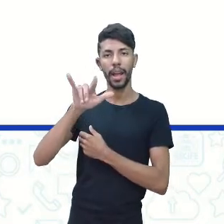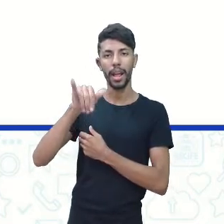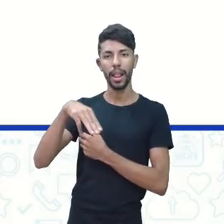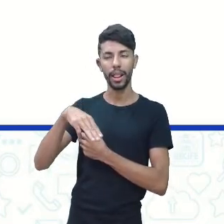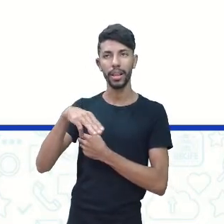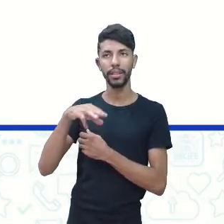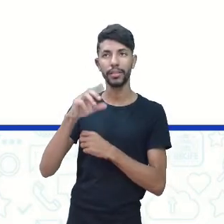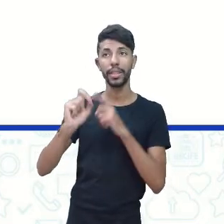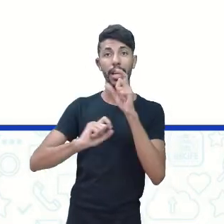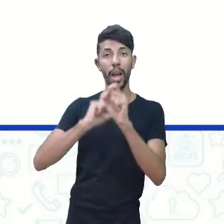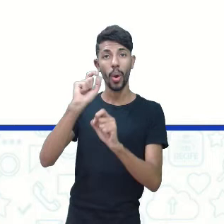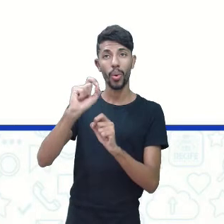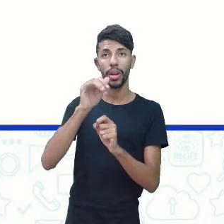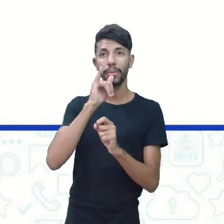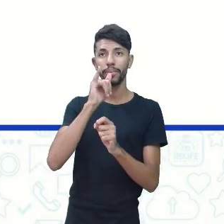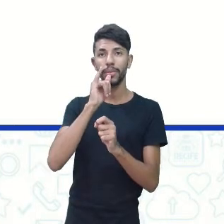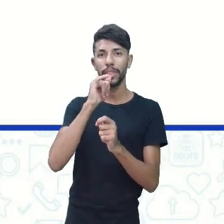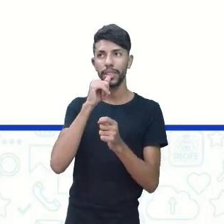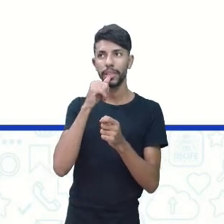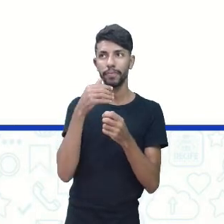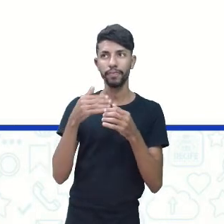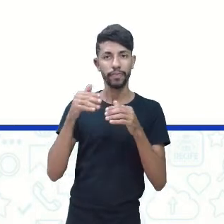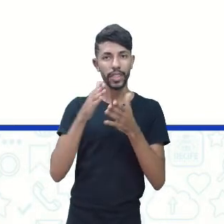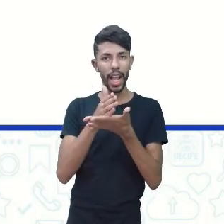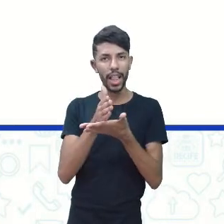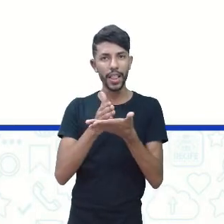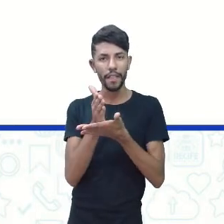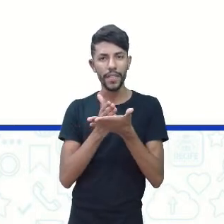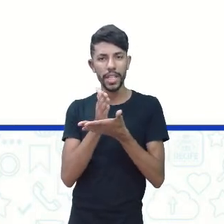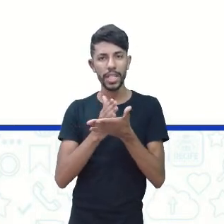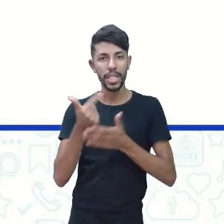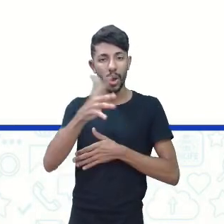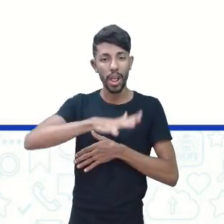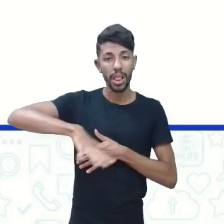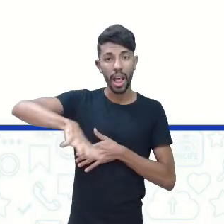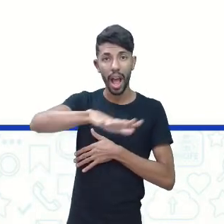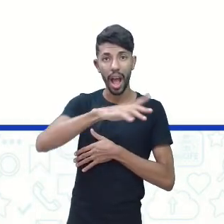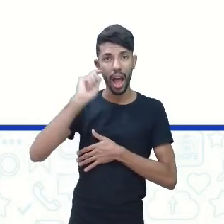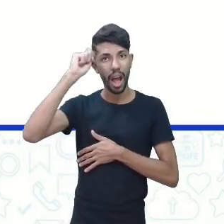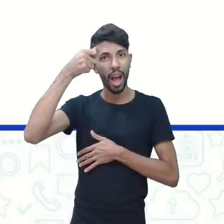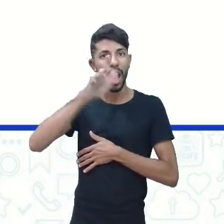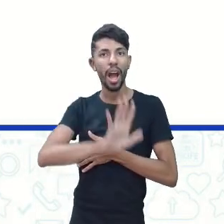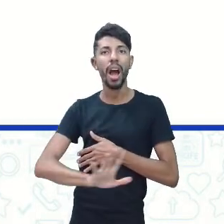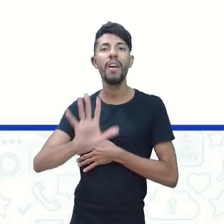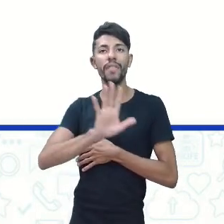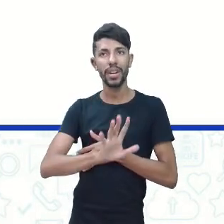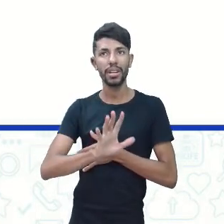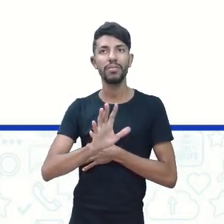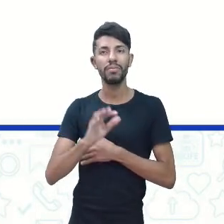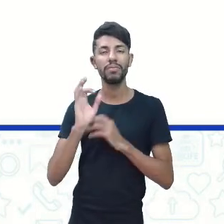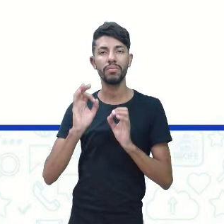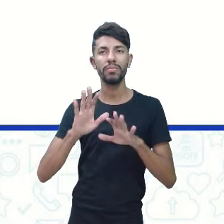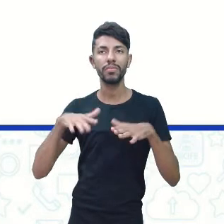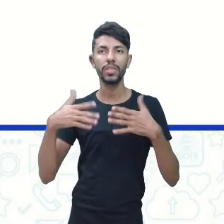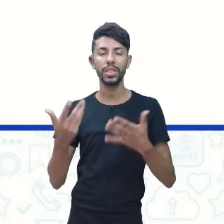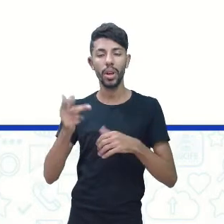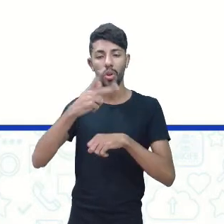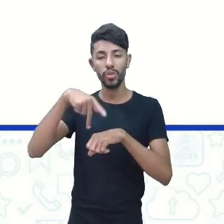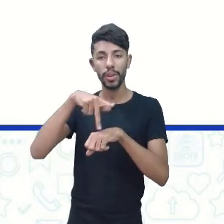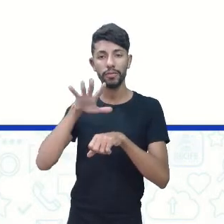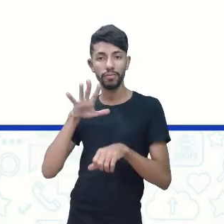vai ser realmente essa retaliação das terras africanas para esses países que chegaram